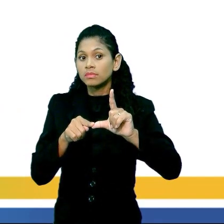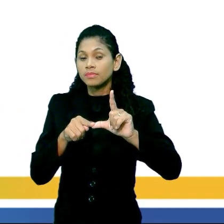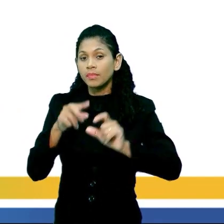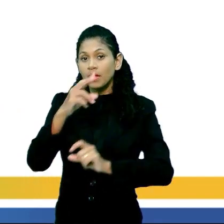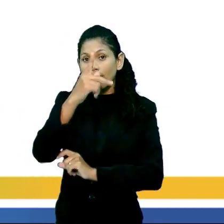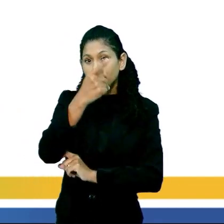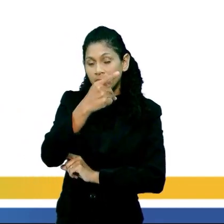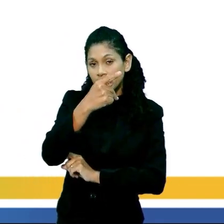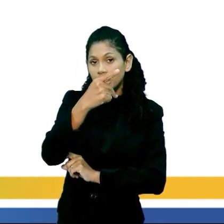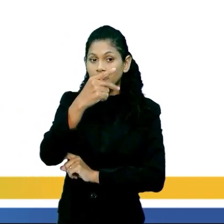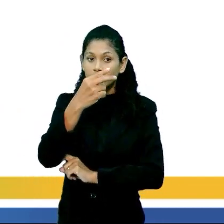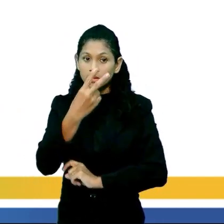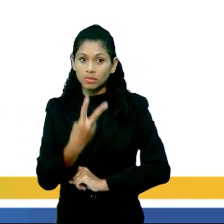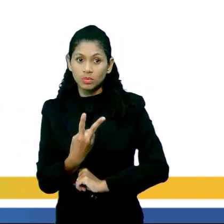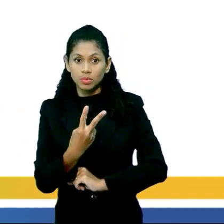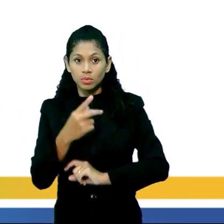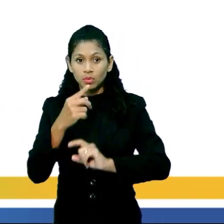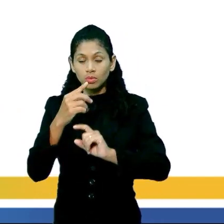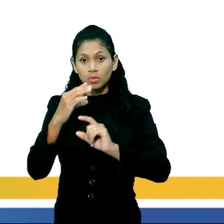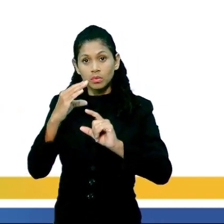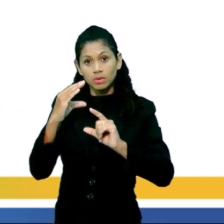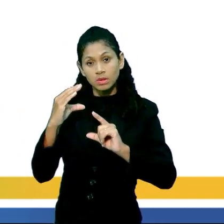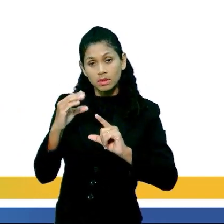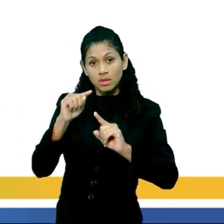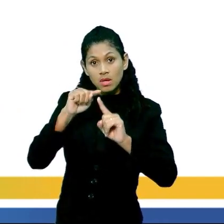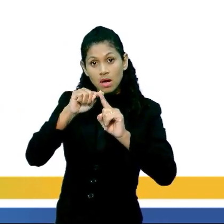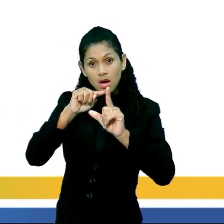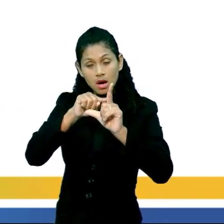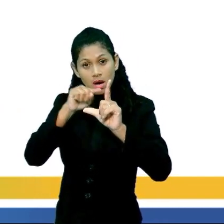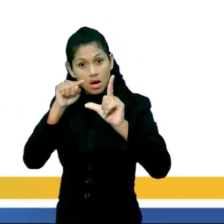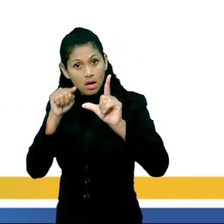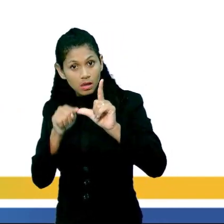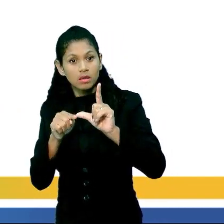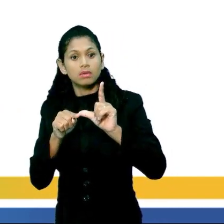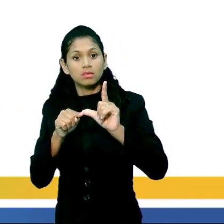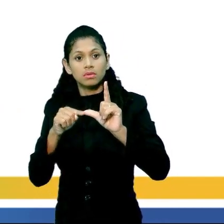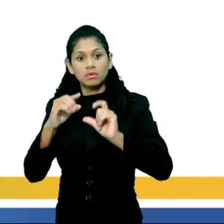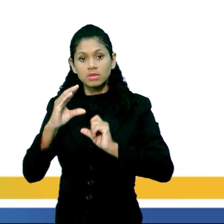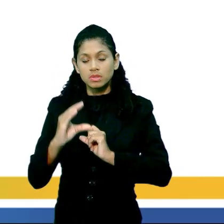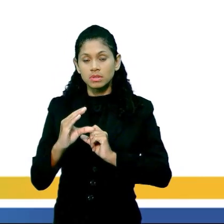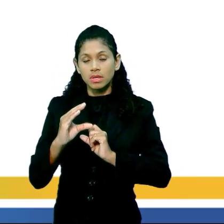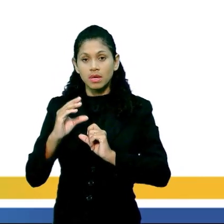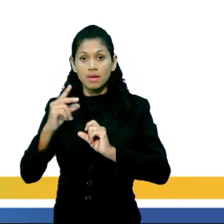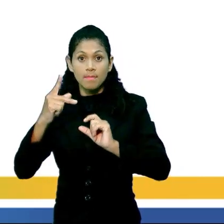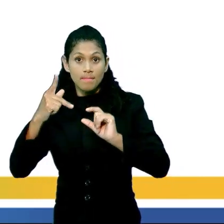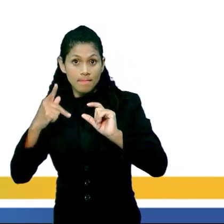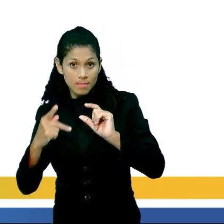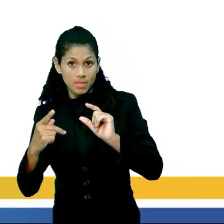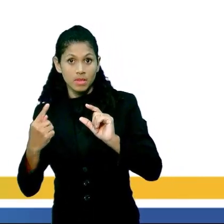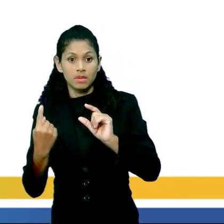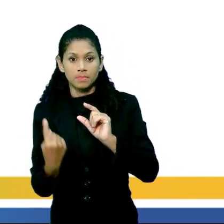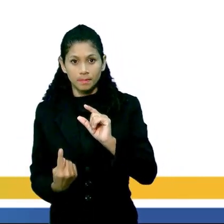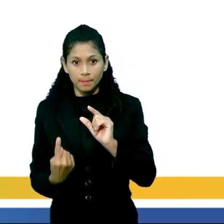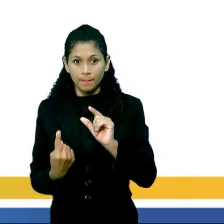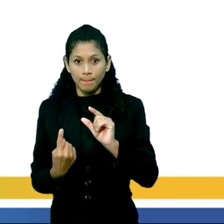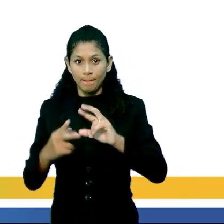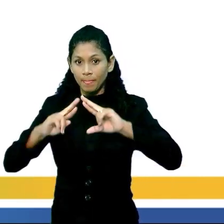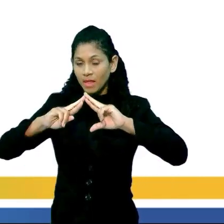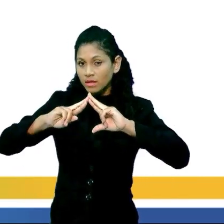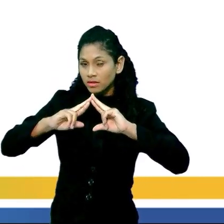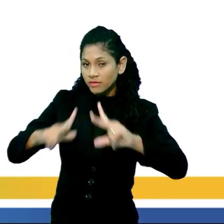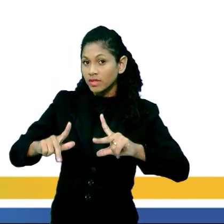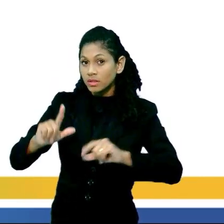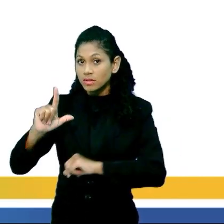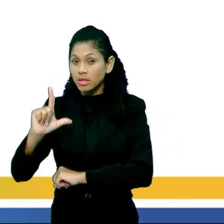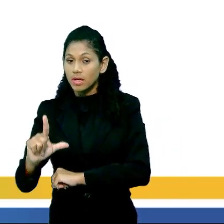P1. Olha aí, ó, P2 ângulo C, P1, pela diferença de L menos